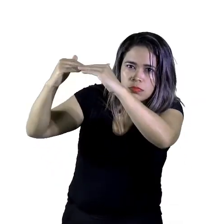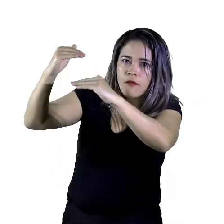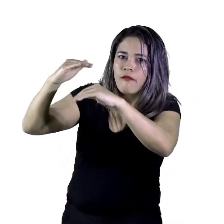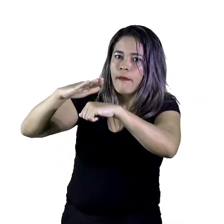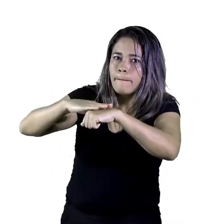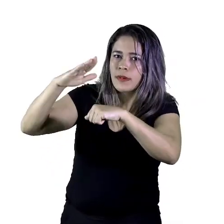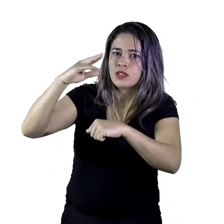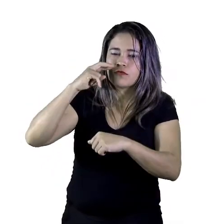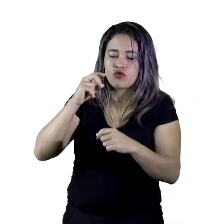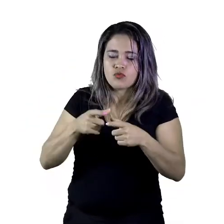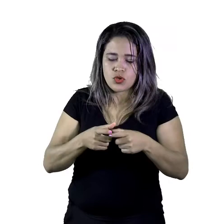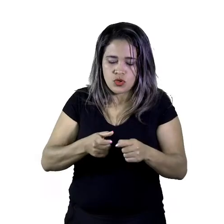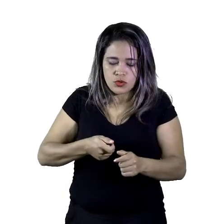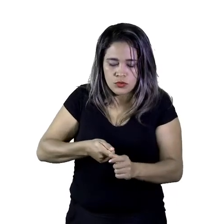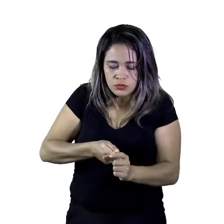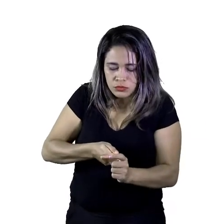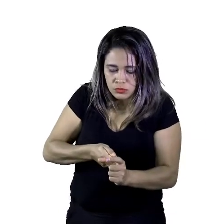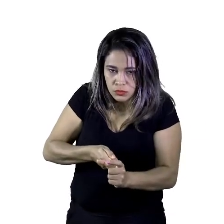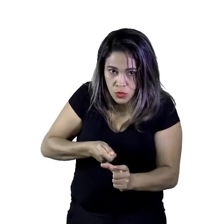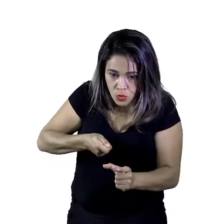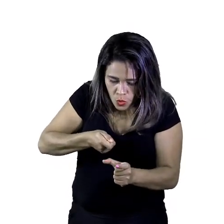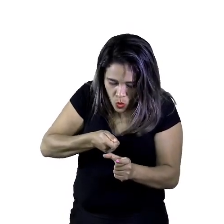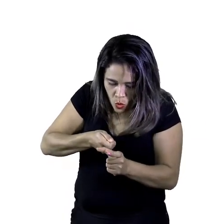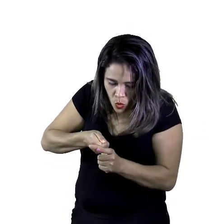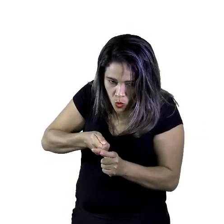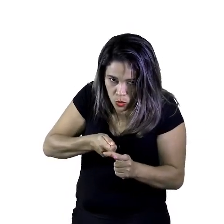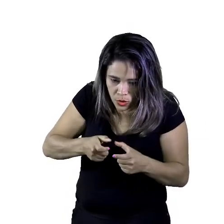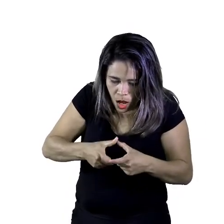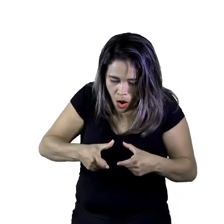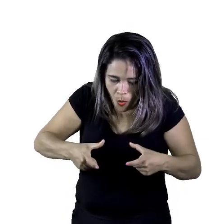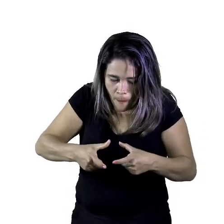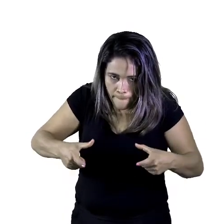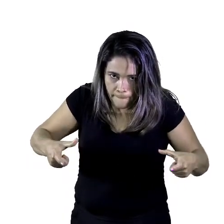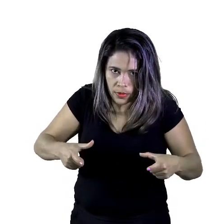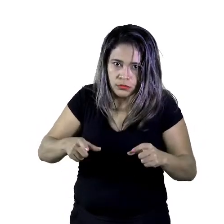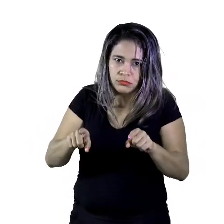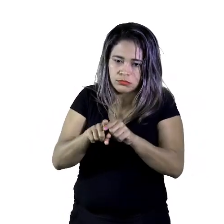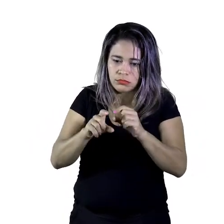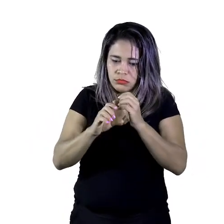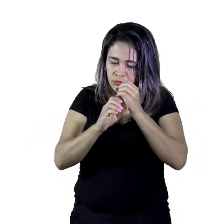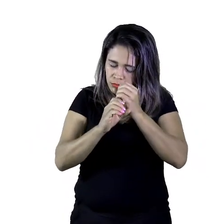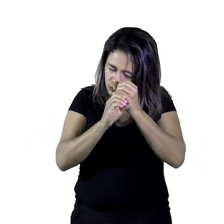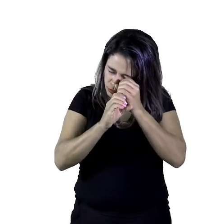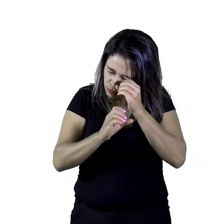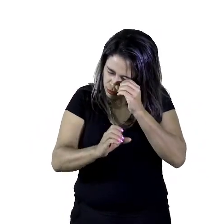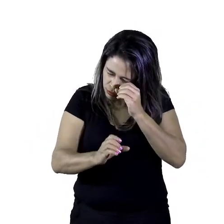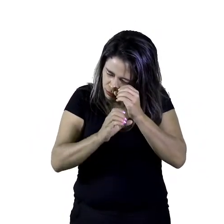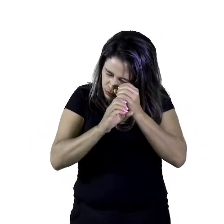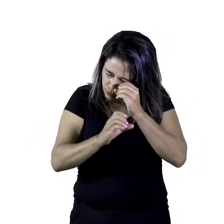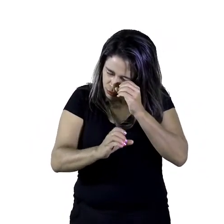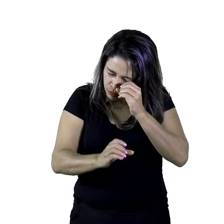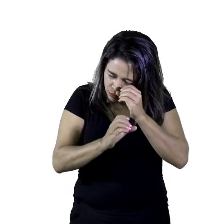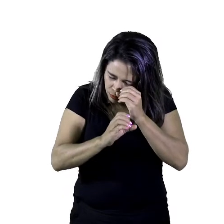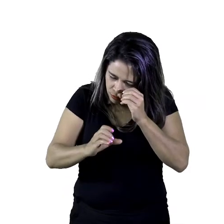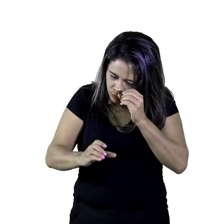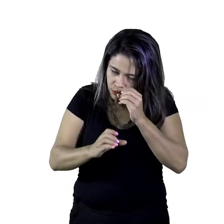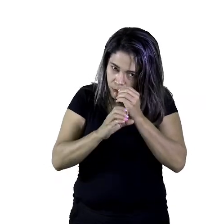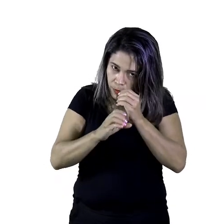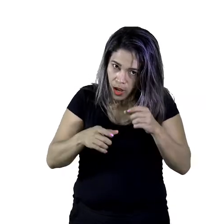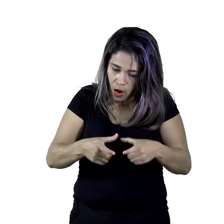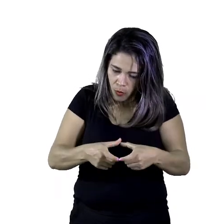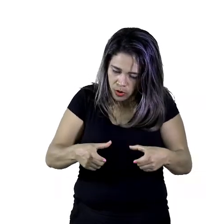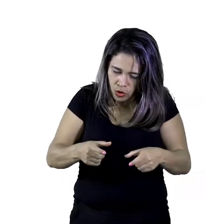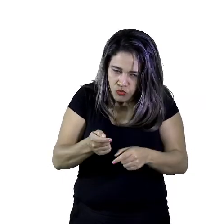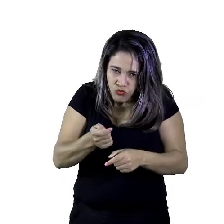sobre lupa, que é um instrumento que aumenta o tamanho das coisas, o microscópio, que é usado para aumentar coisas